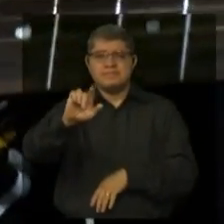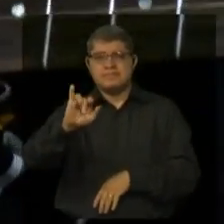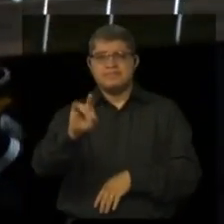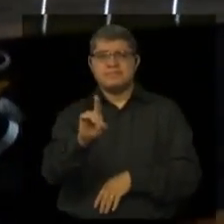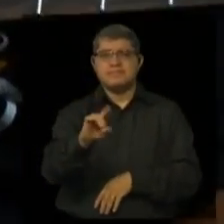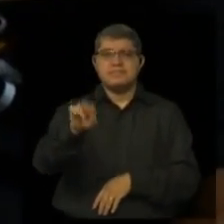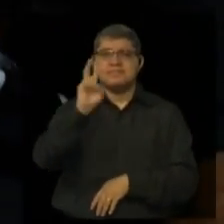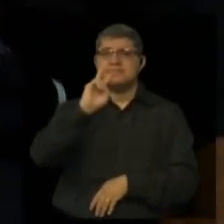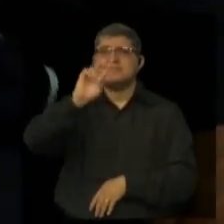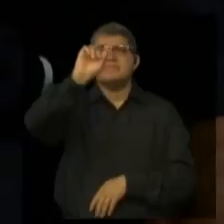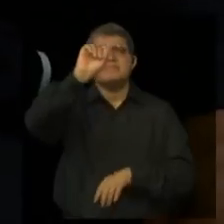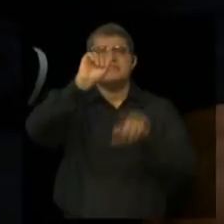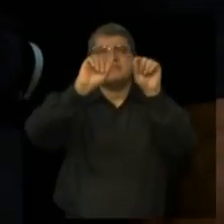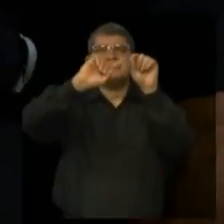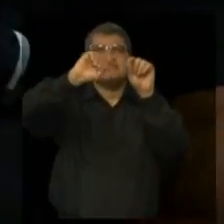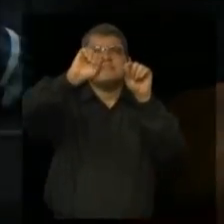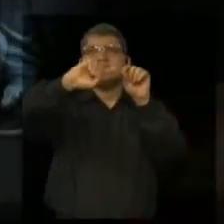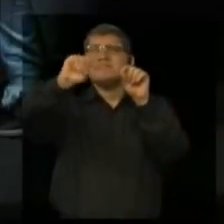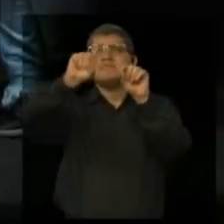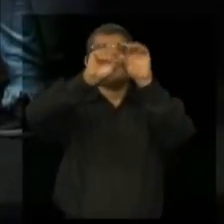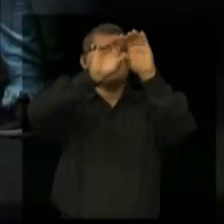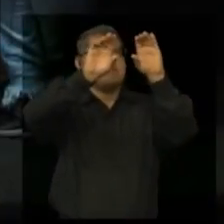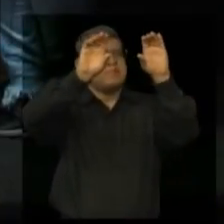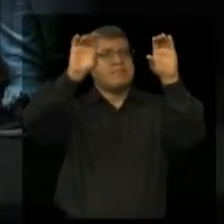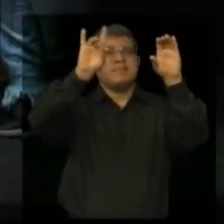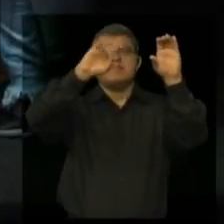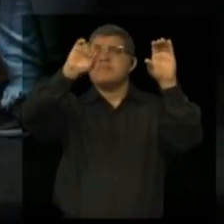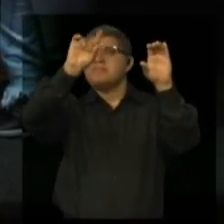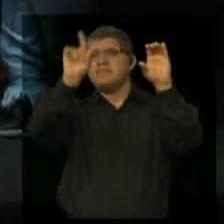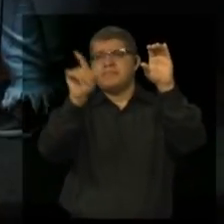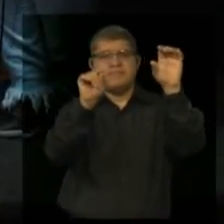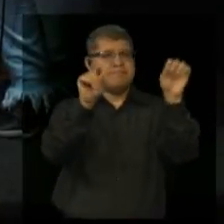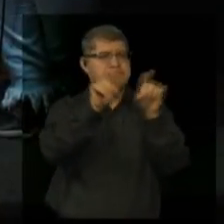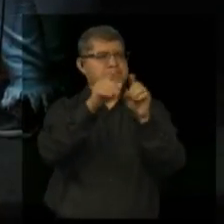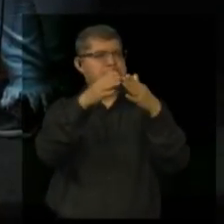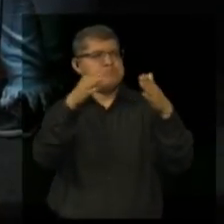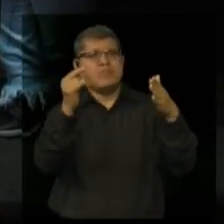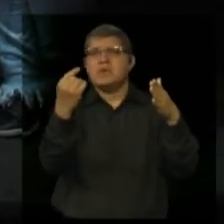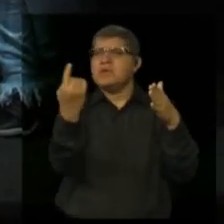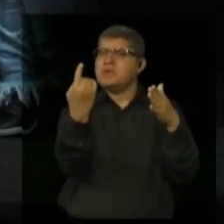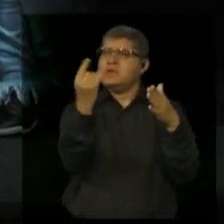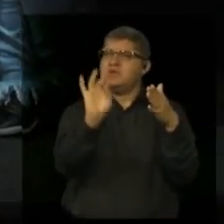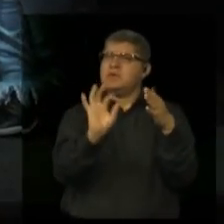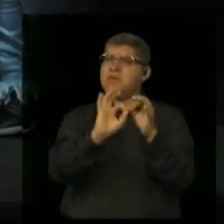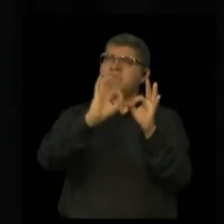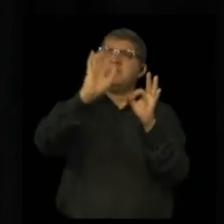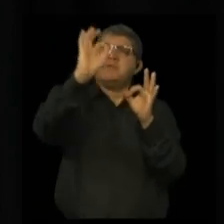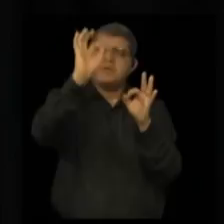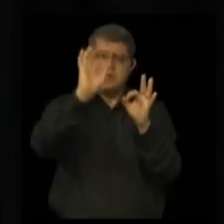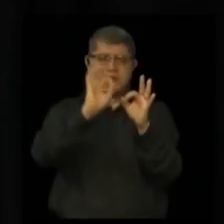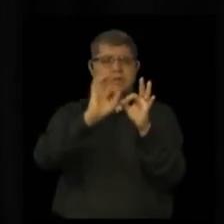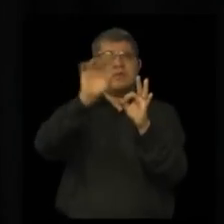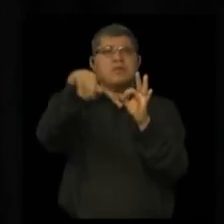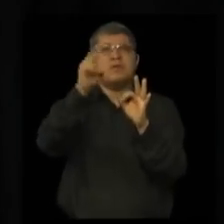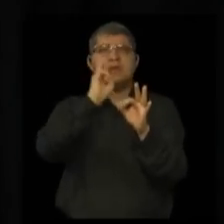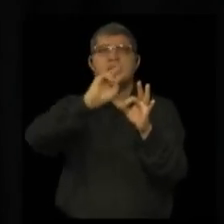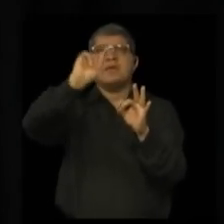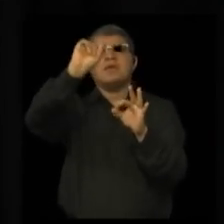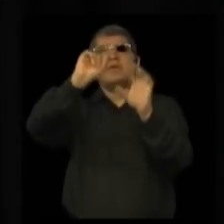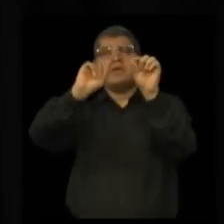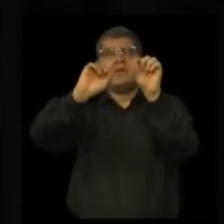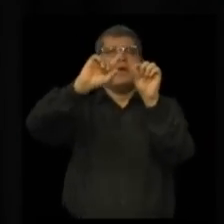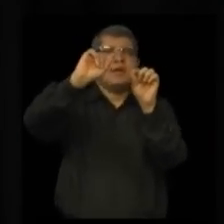ser. Vejo as estrelas lá no céu, e a lua tão grande, mas sozinha. Vejo as